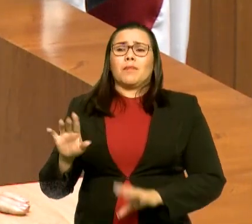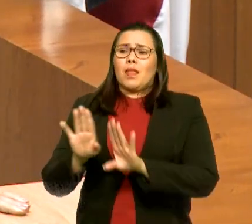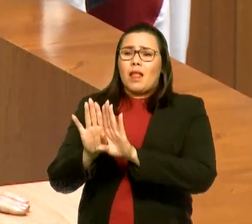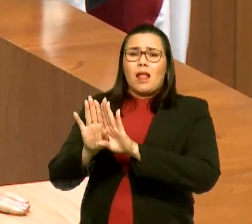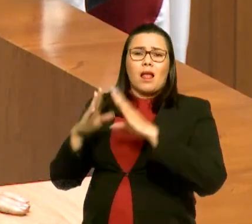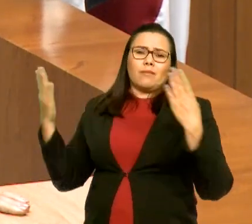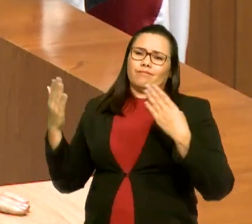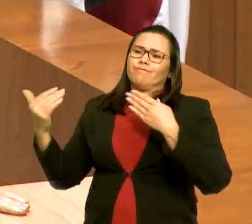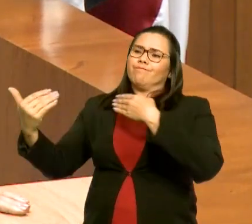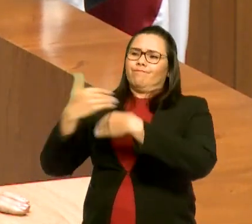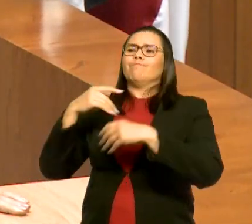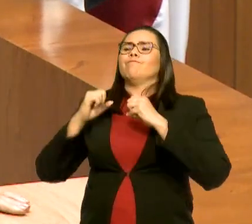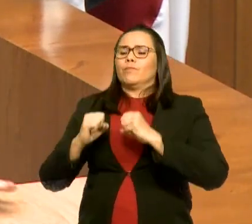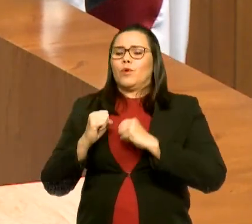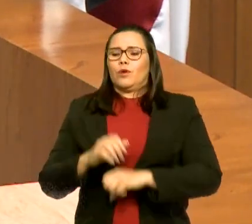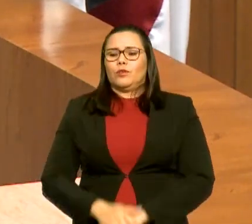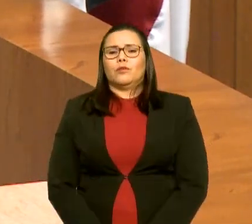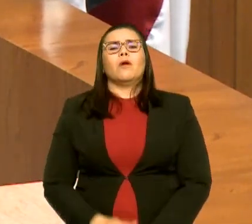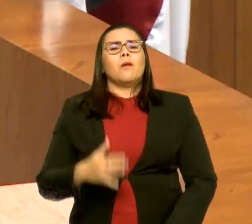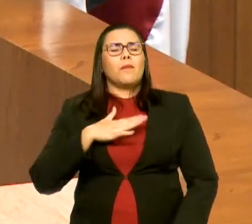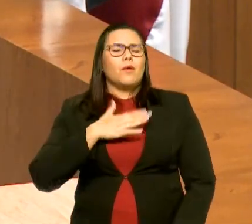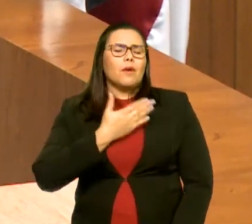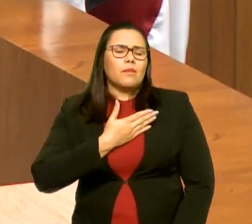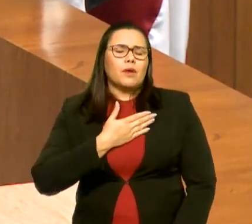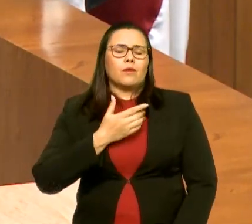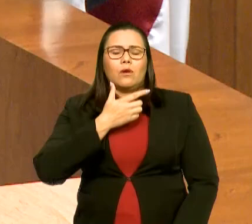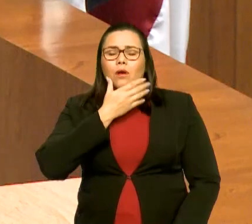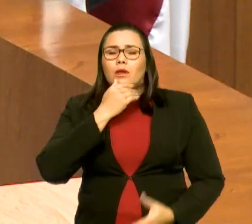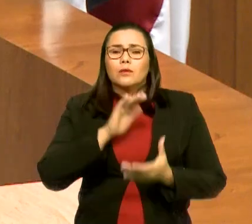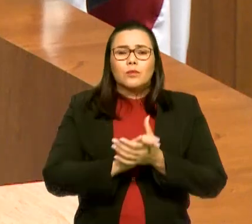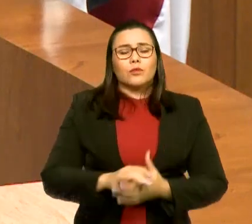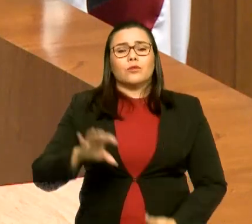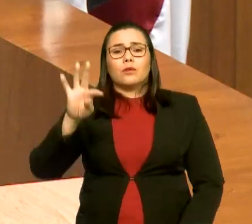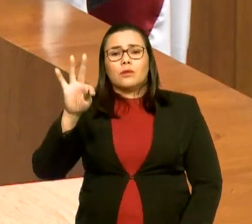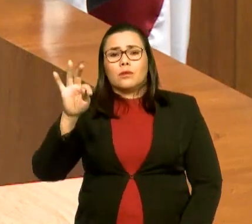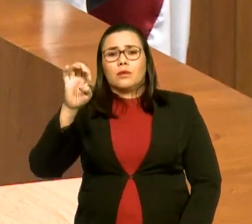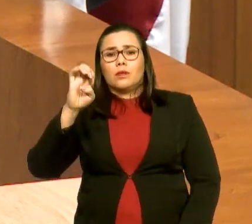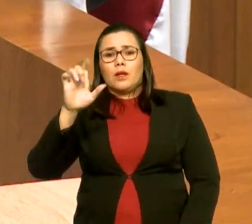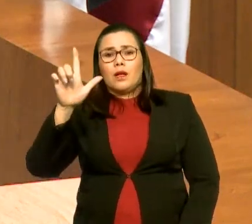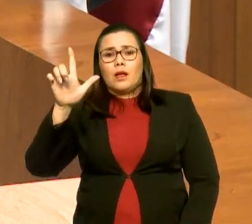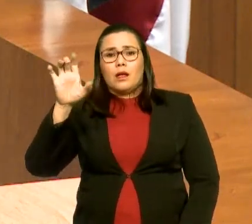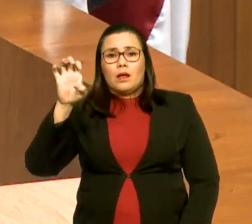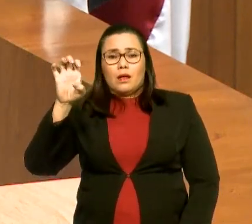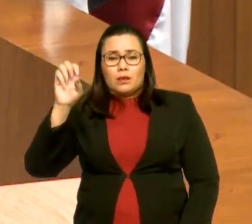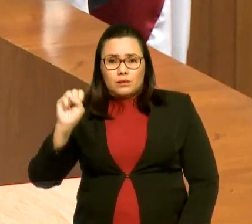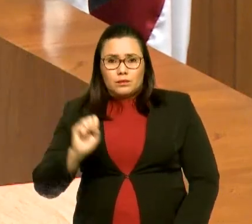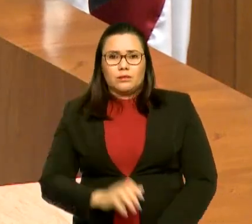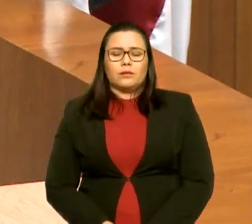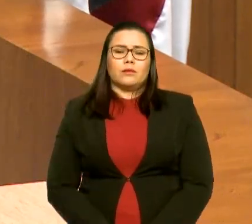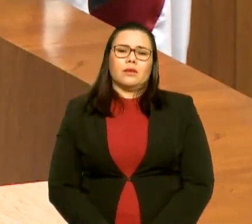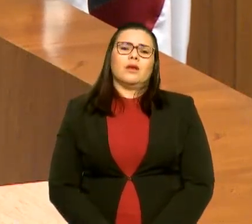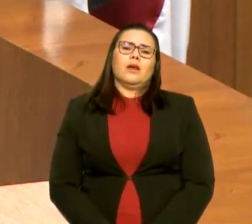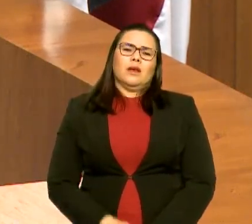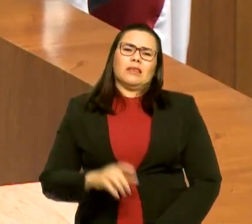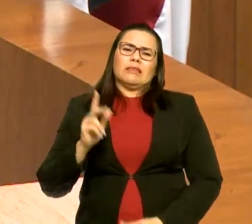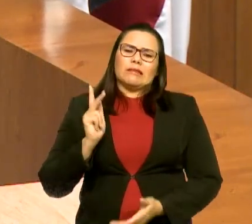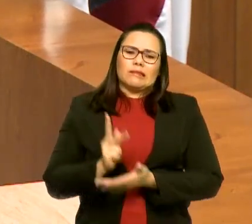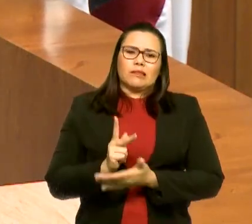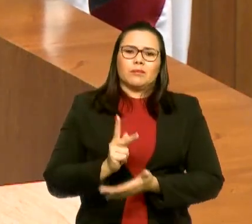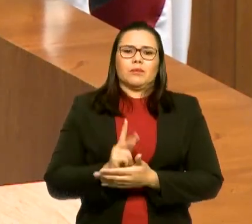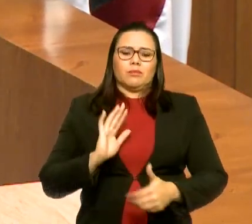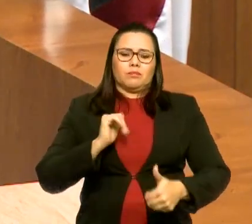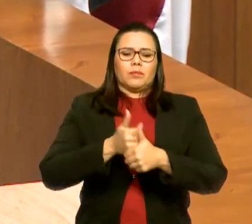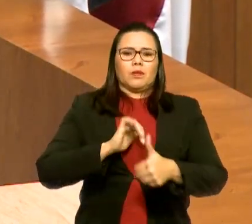na pessoa do meu esposo Rigo Teles, que por 6 mandatos consecutivos esteve nesta casa, subindo nesta